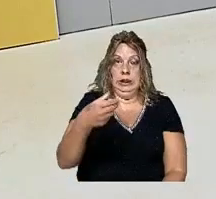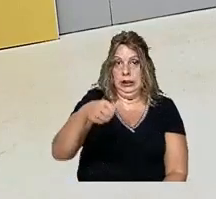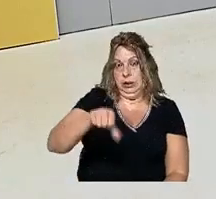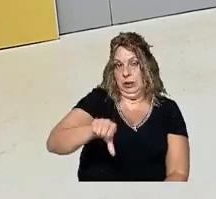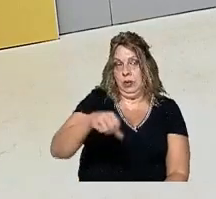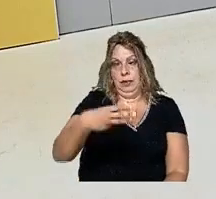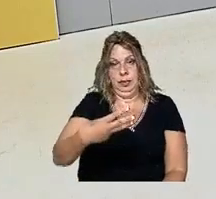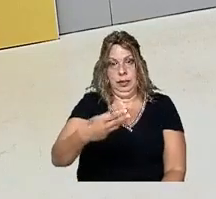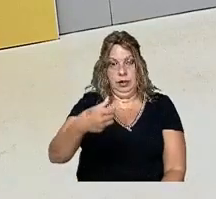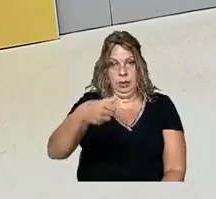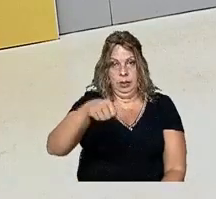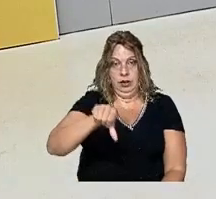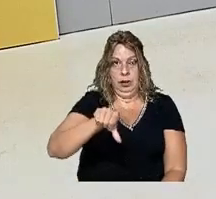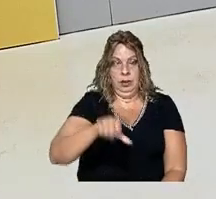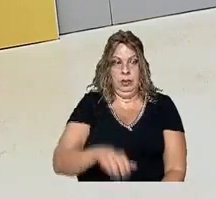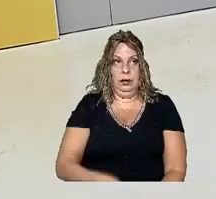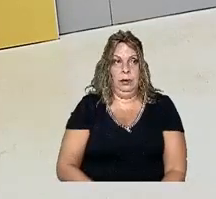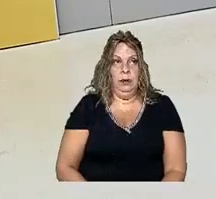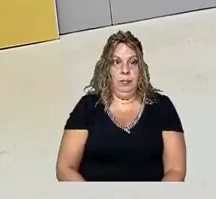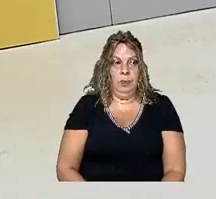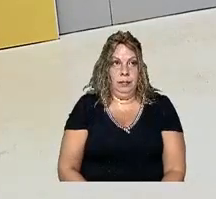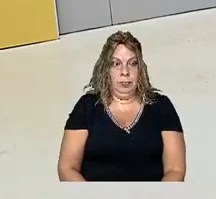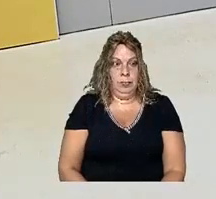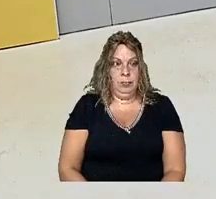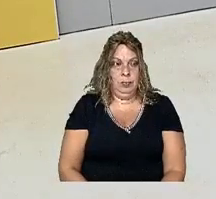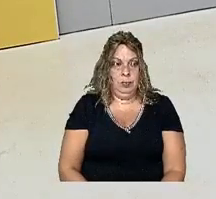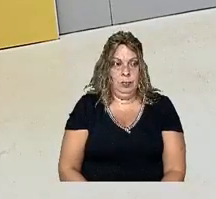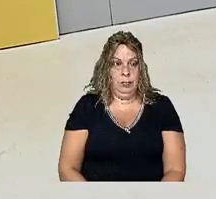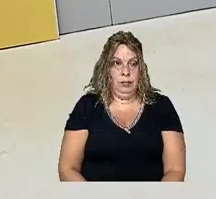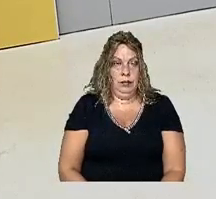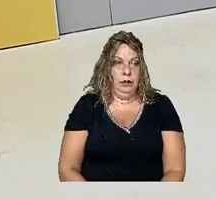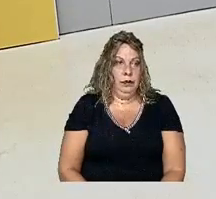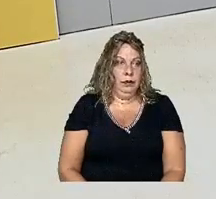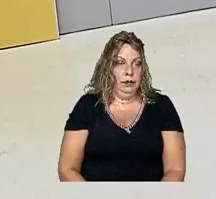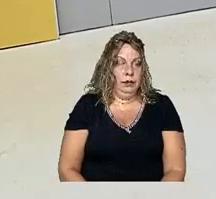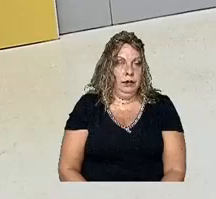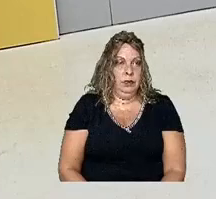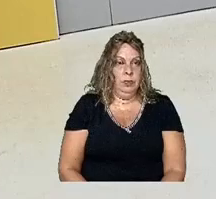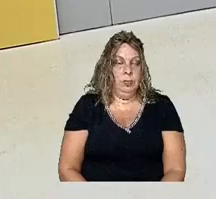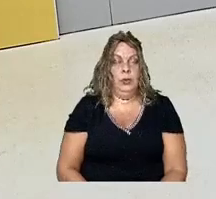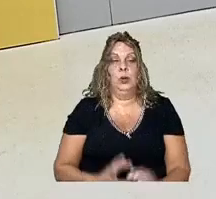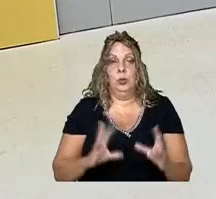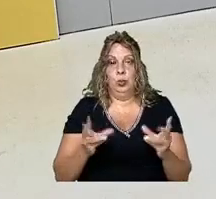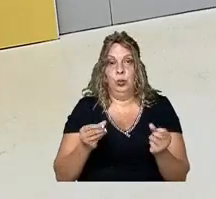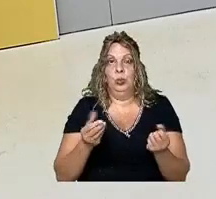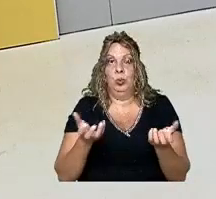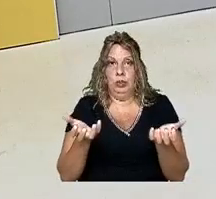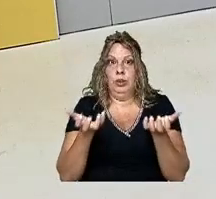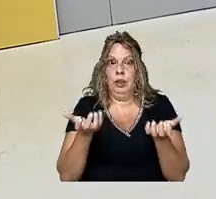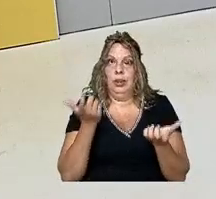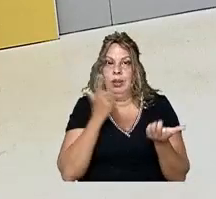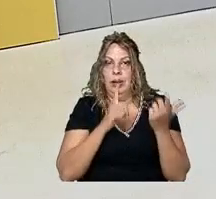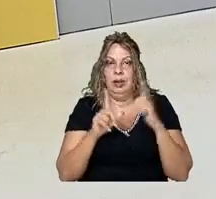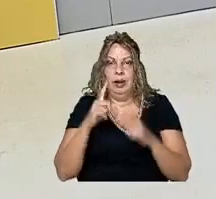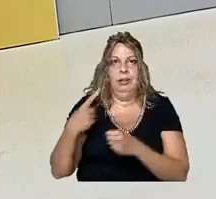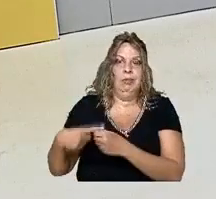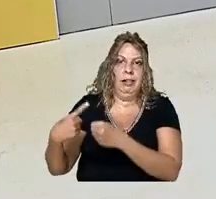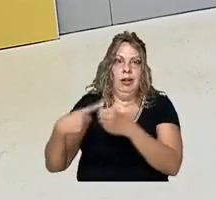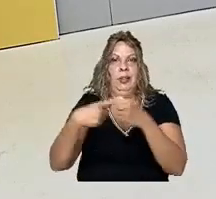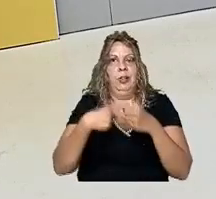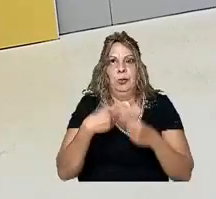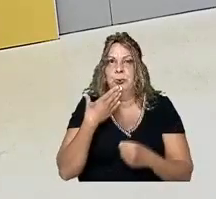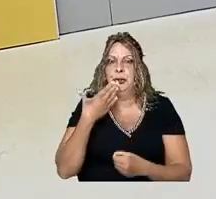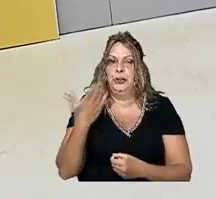39, 39, tô gostando dessa turma aí, né? Todo mundo sintonizado, 29,